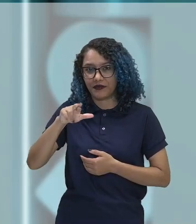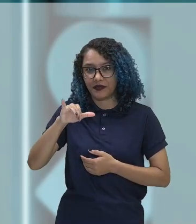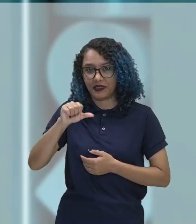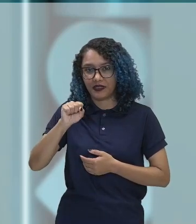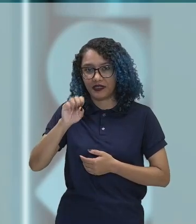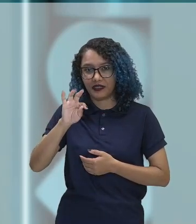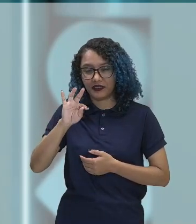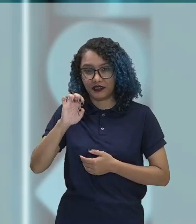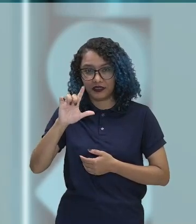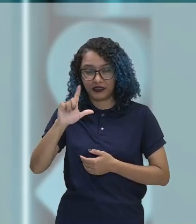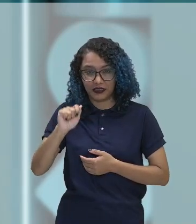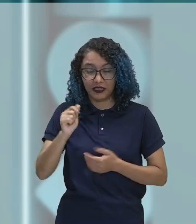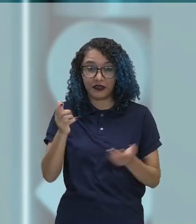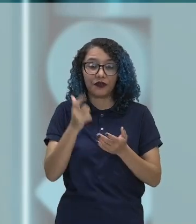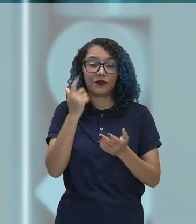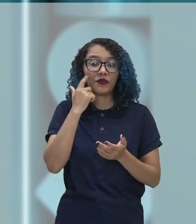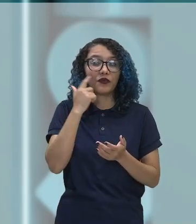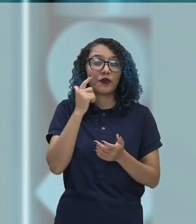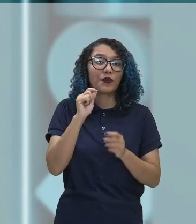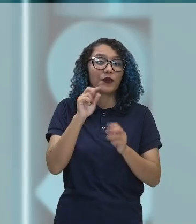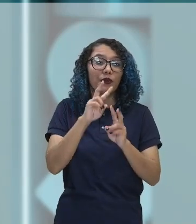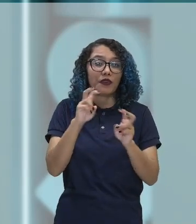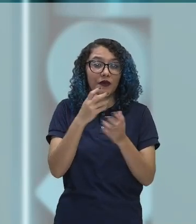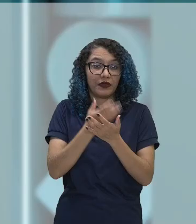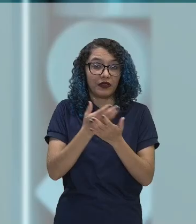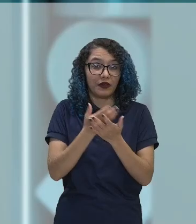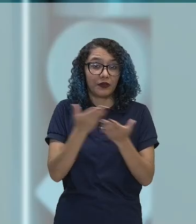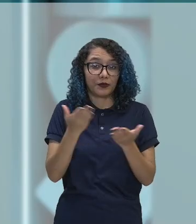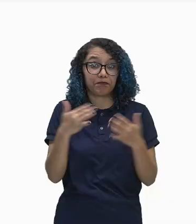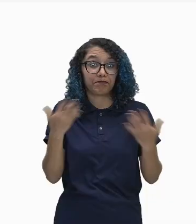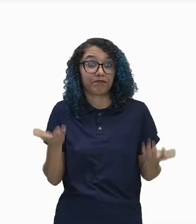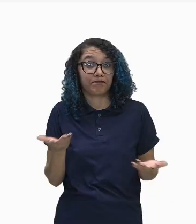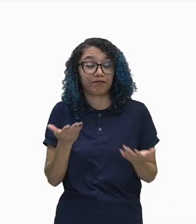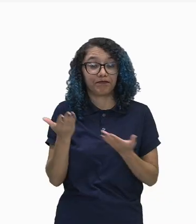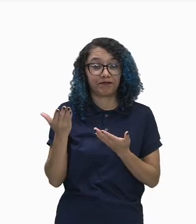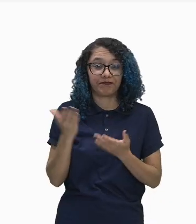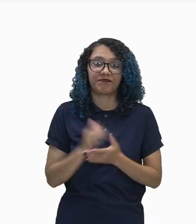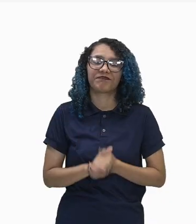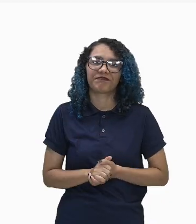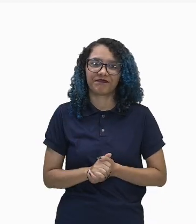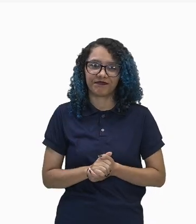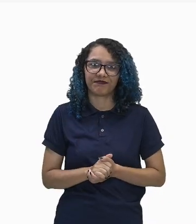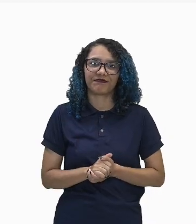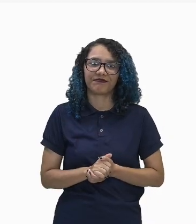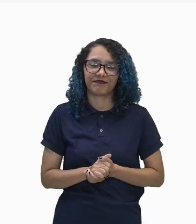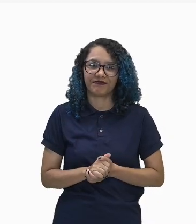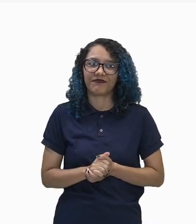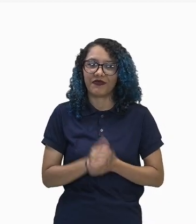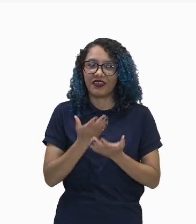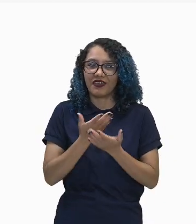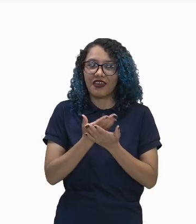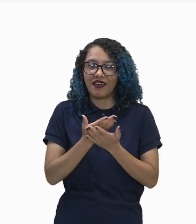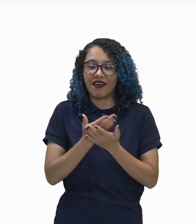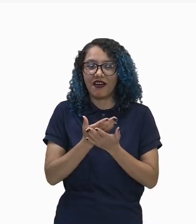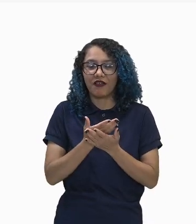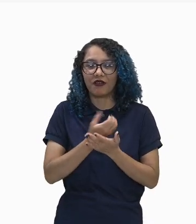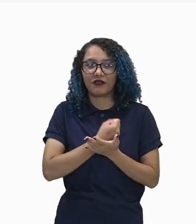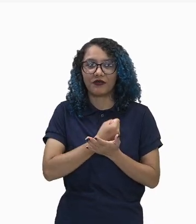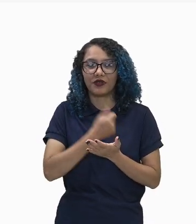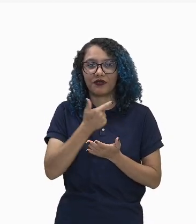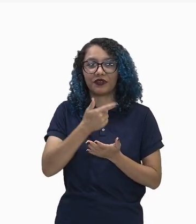Marchante e vamos ver o que nós vamos estudar hoje. O nosso objeto de conhecimento da